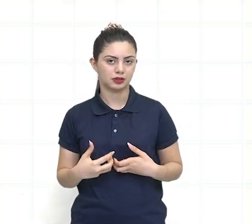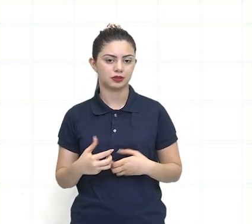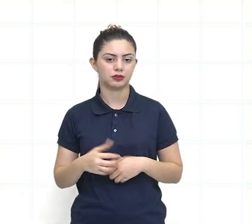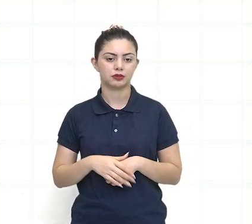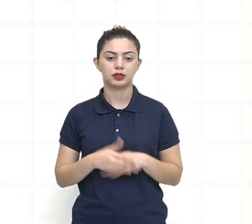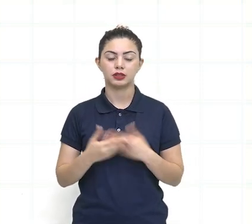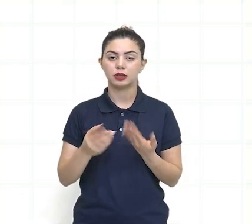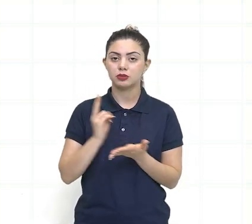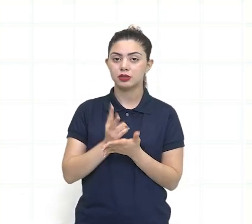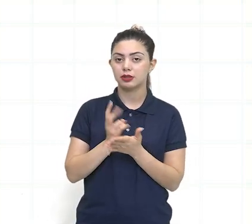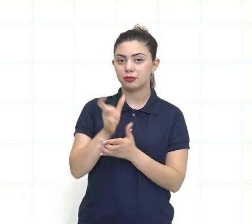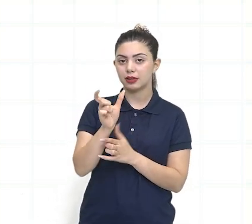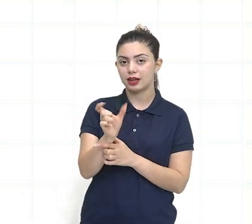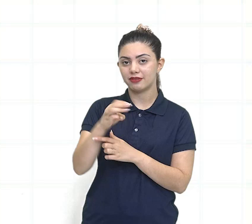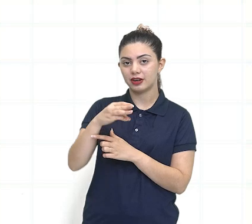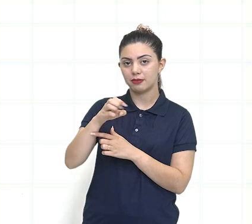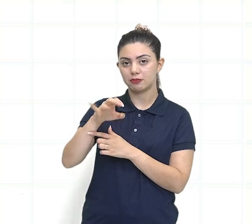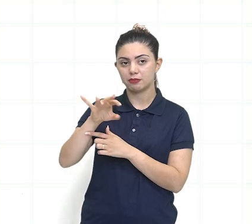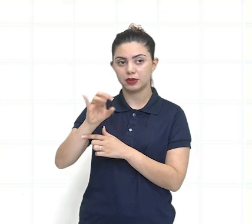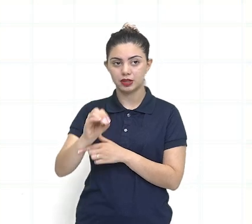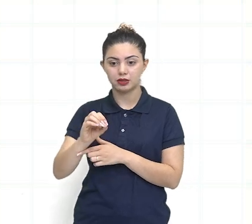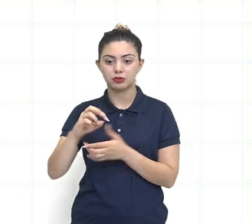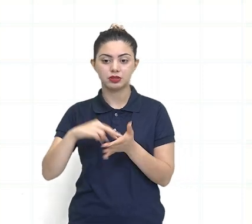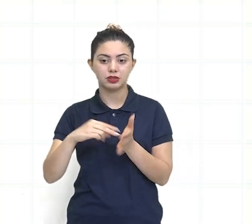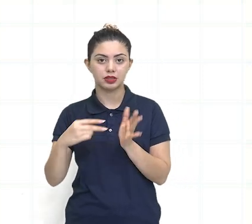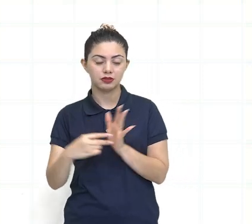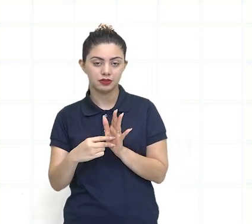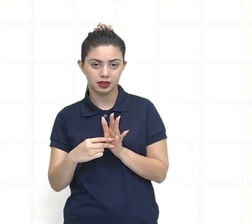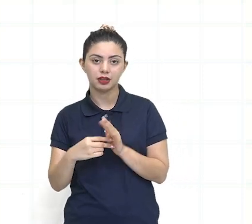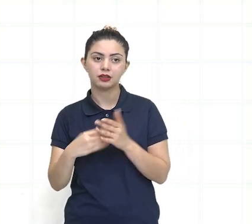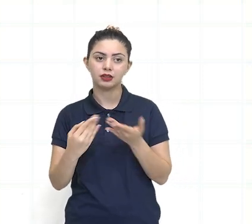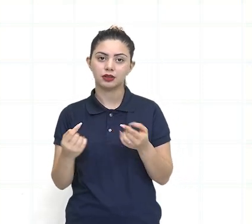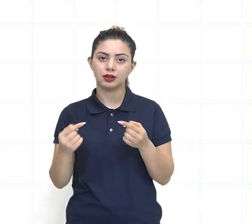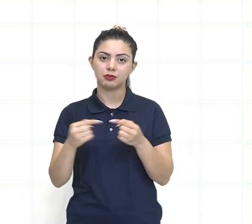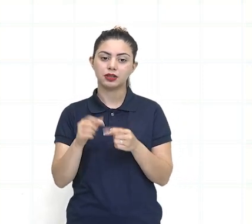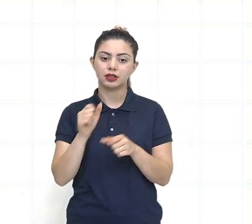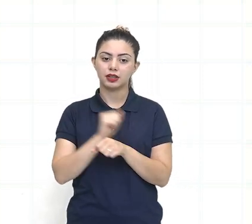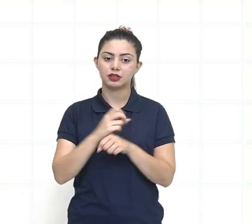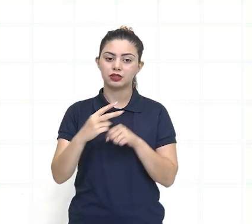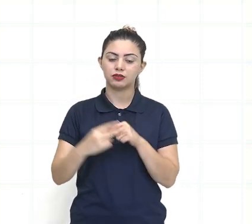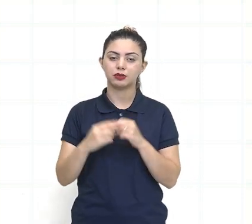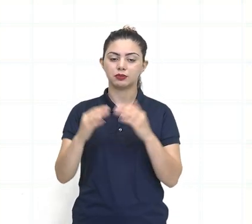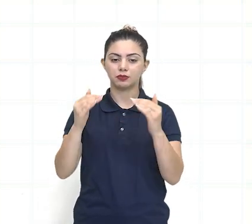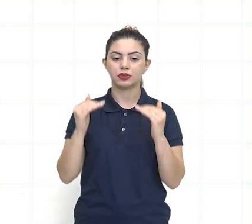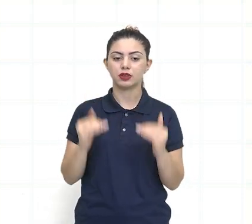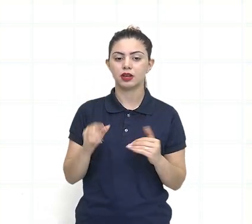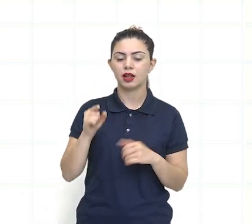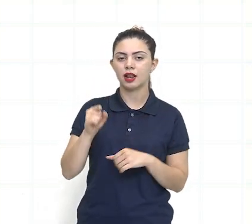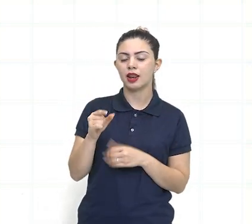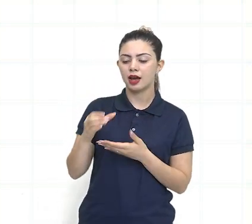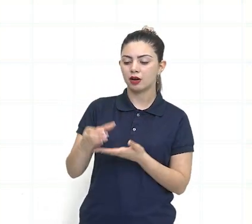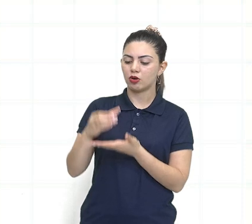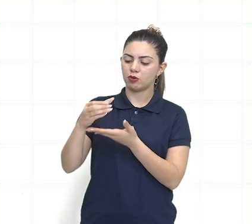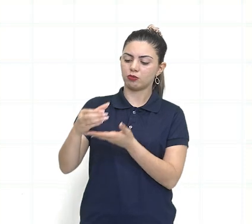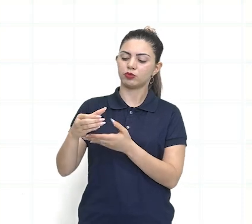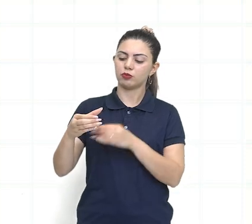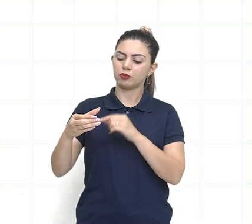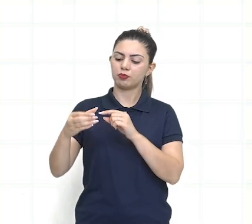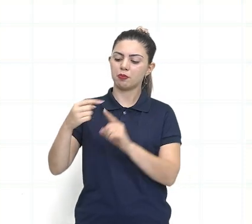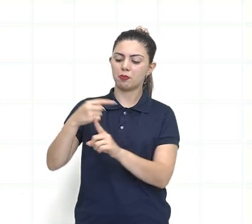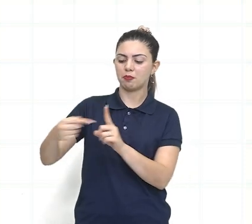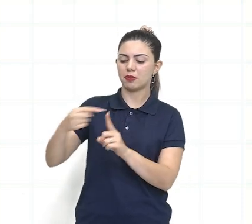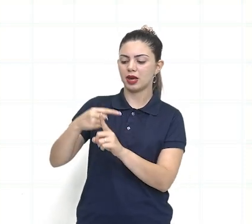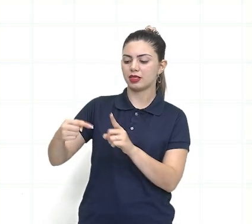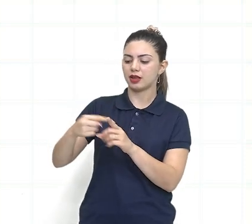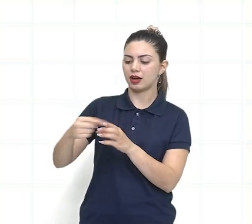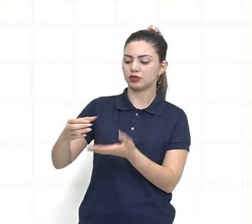todas as vezes que a palavra meio significar um tanto, um pouco, ela é advérbio. O copo está meio vazio. E aqui está